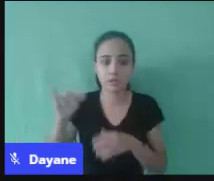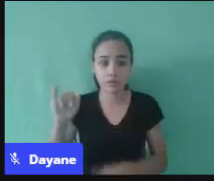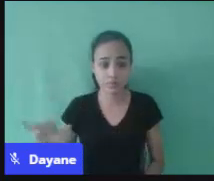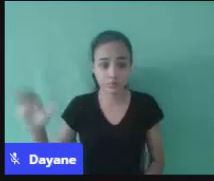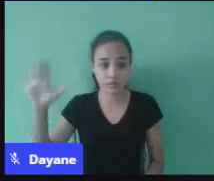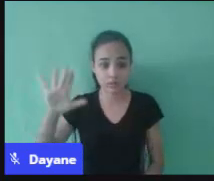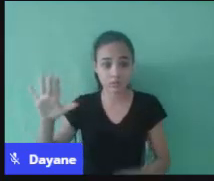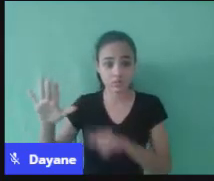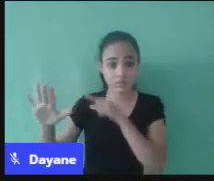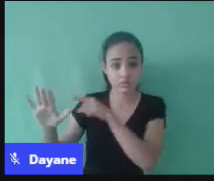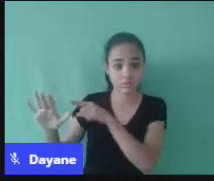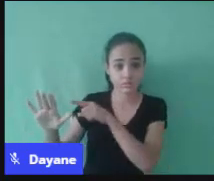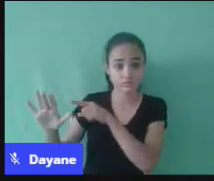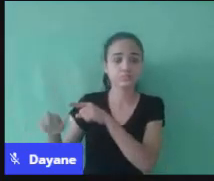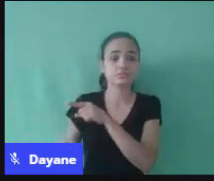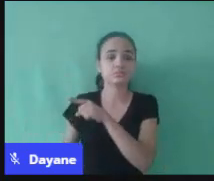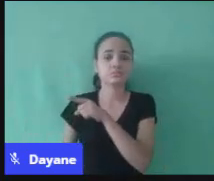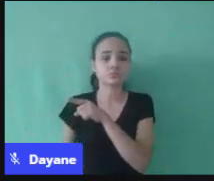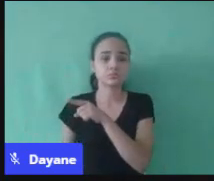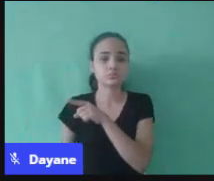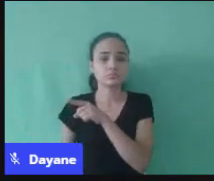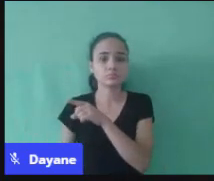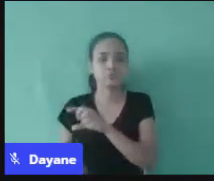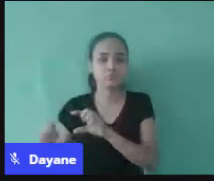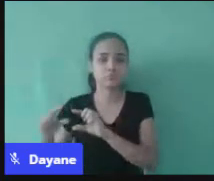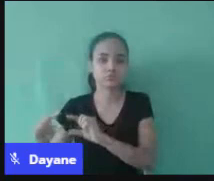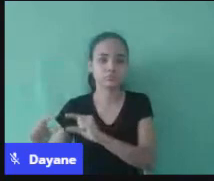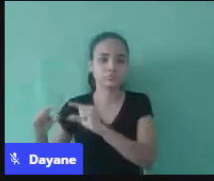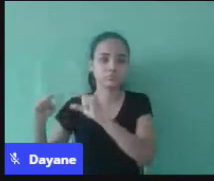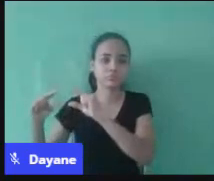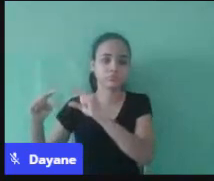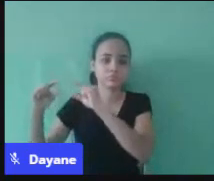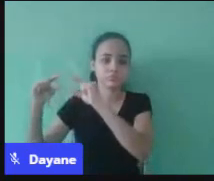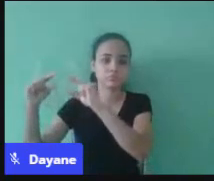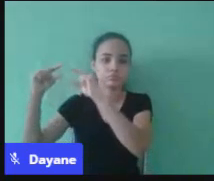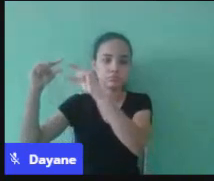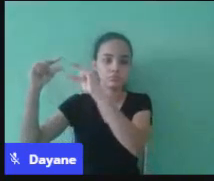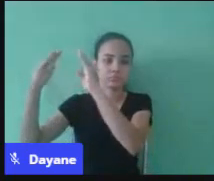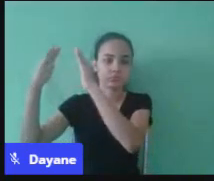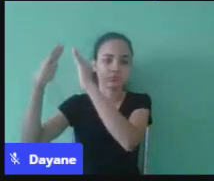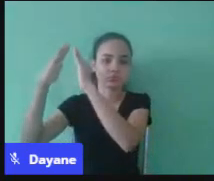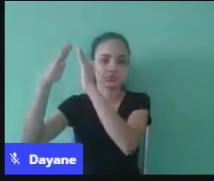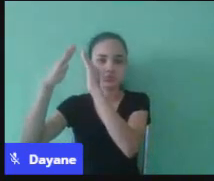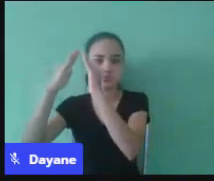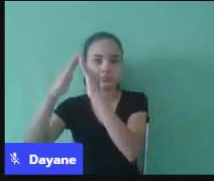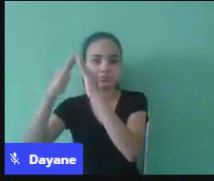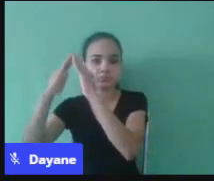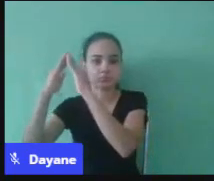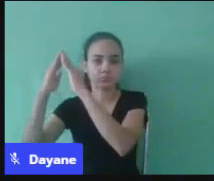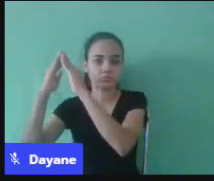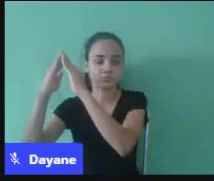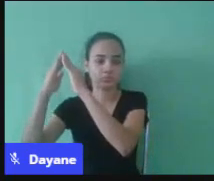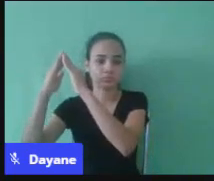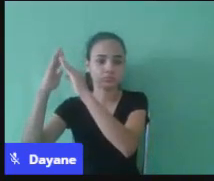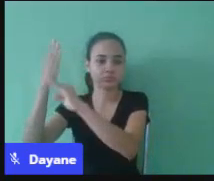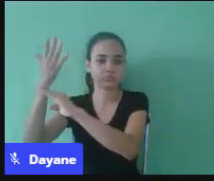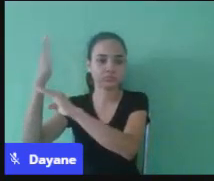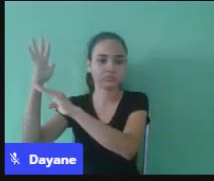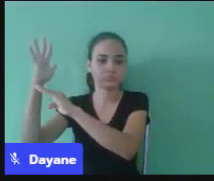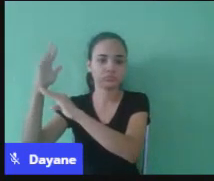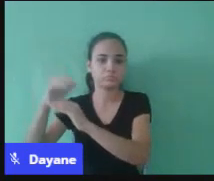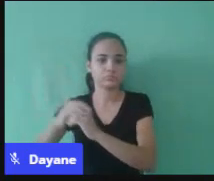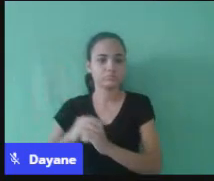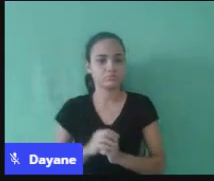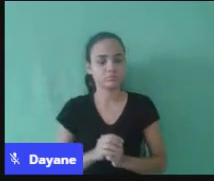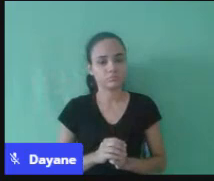águas superficiais e águas subterrâneas, que são usadas, né? Nós temos boa parte usada